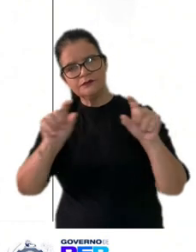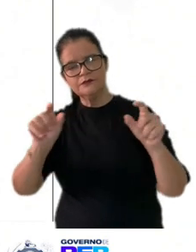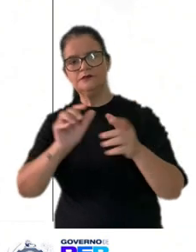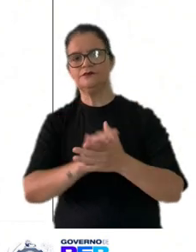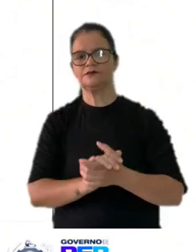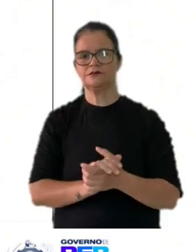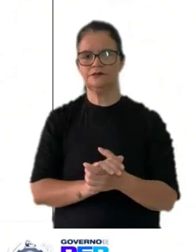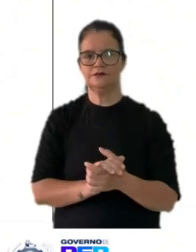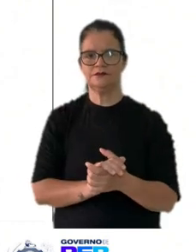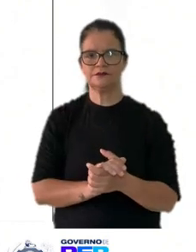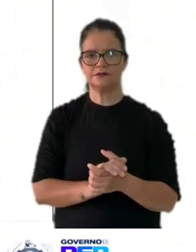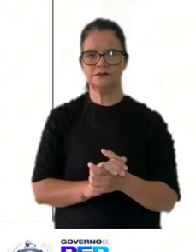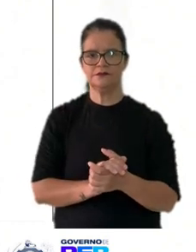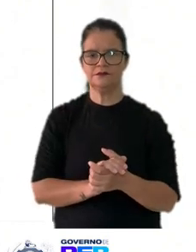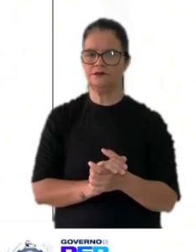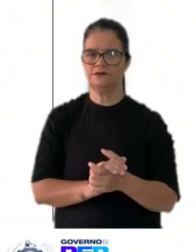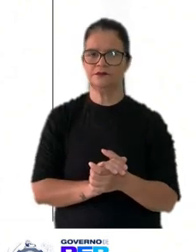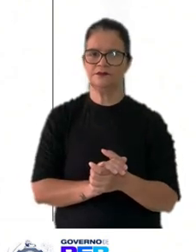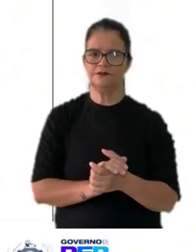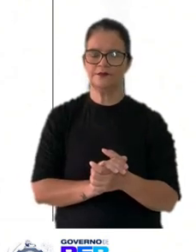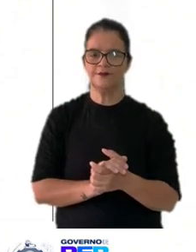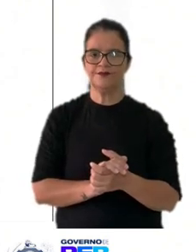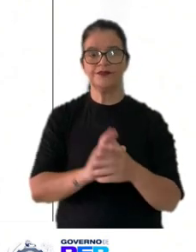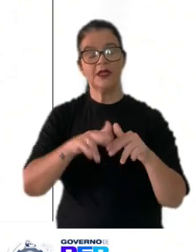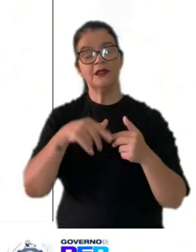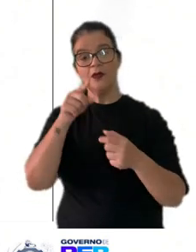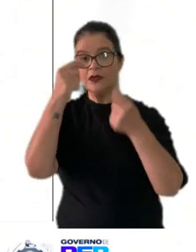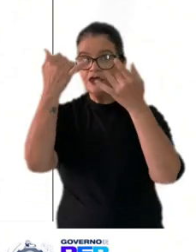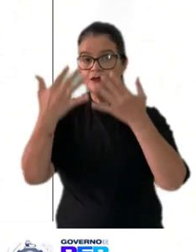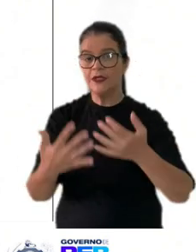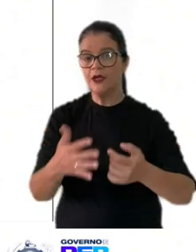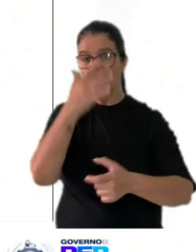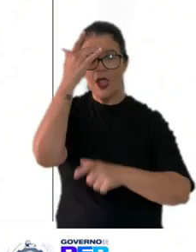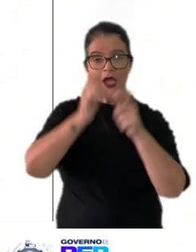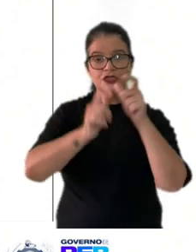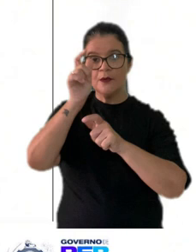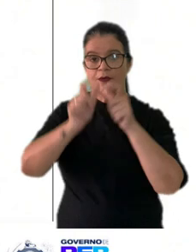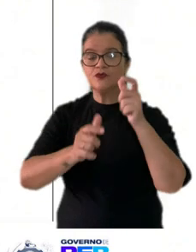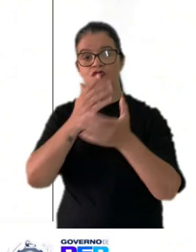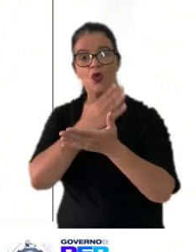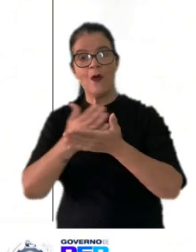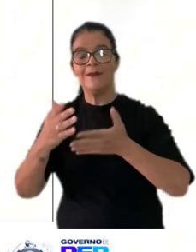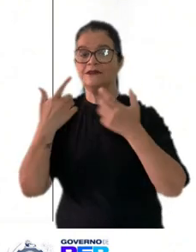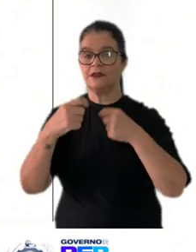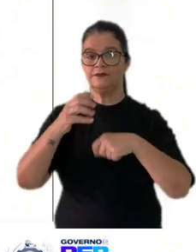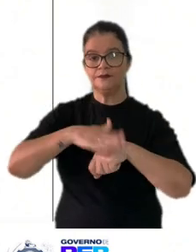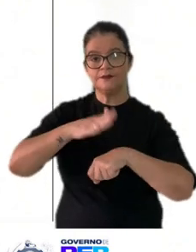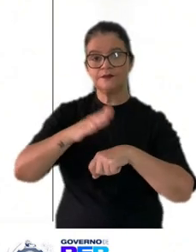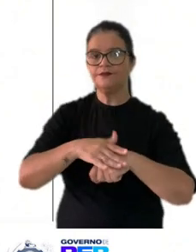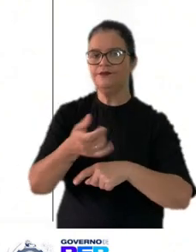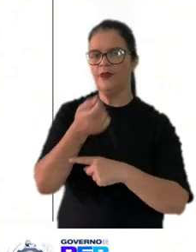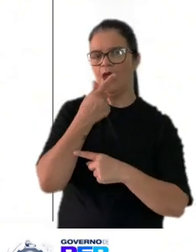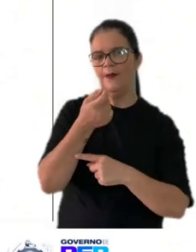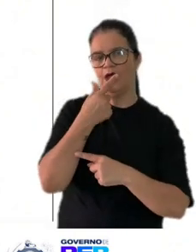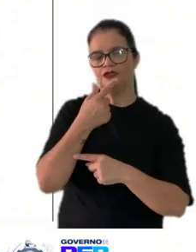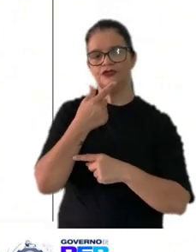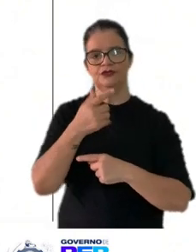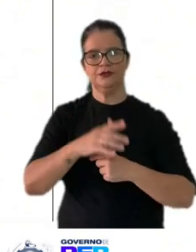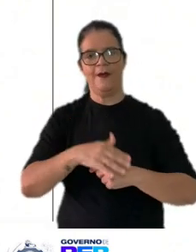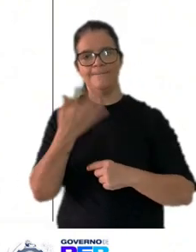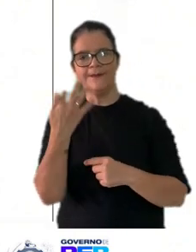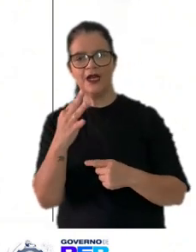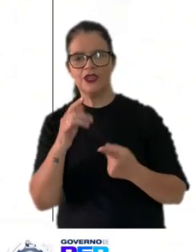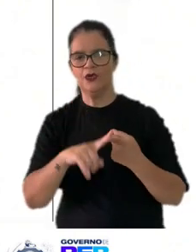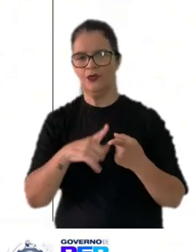are closed então aqui ele tá falando que as pessoas começaram a precisar mais de remédios pra dores remédios pra